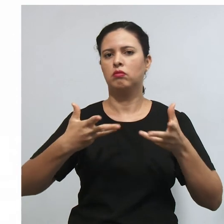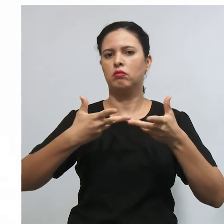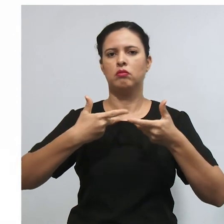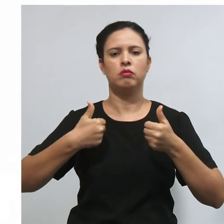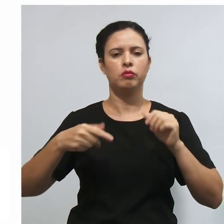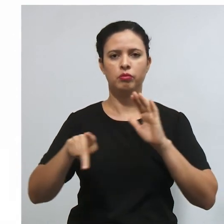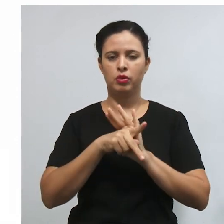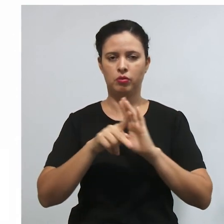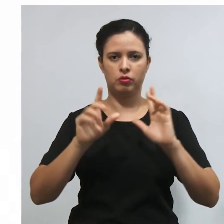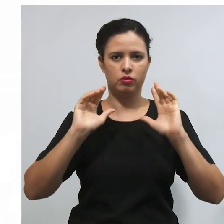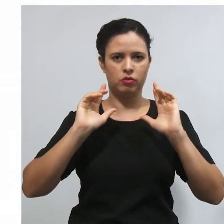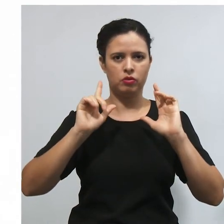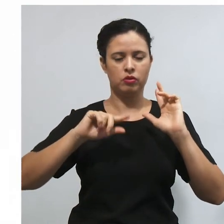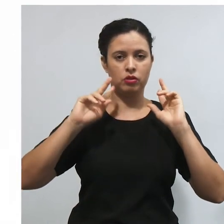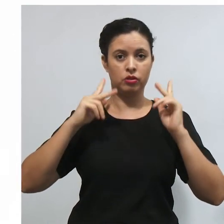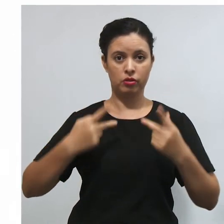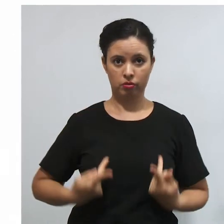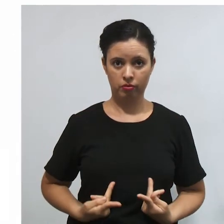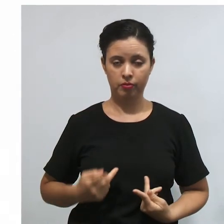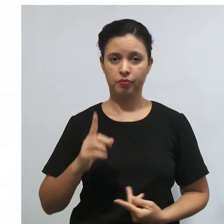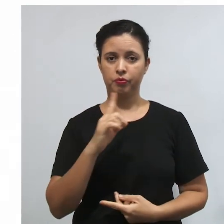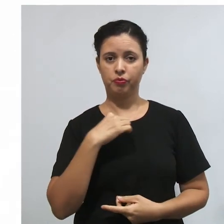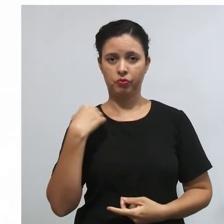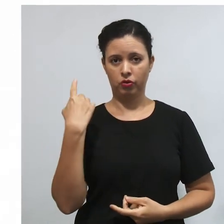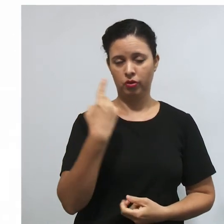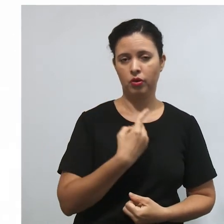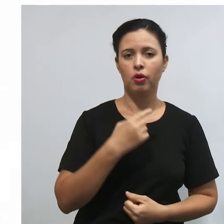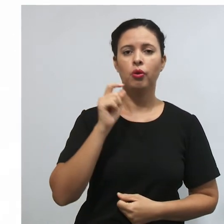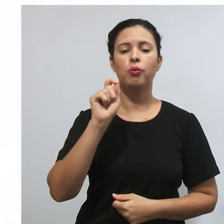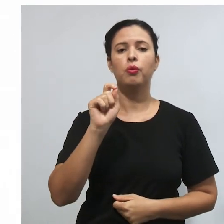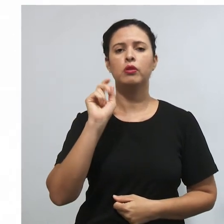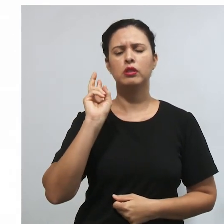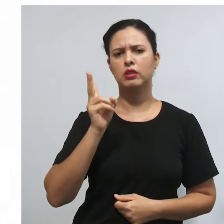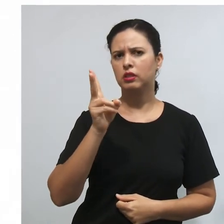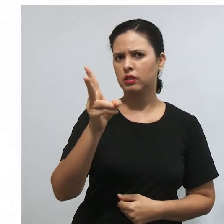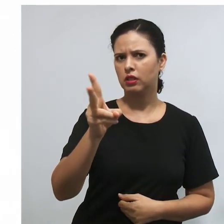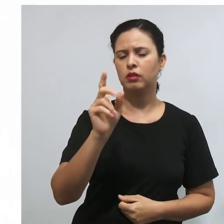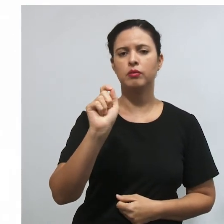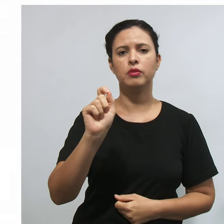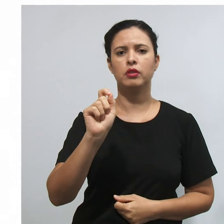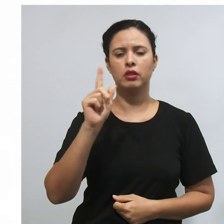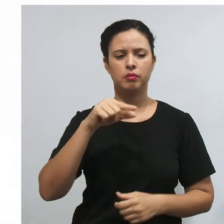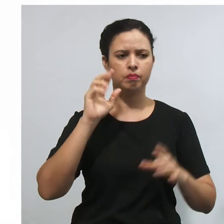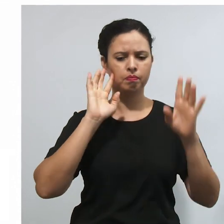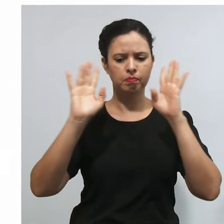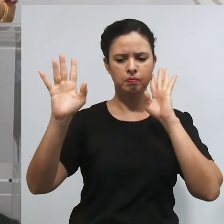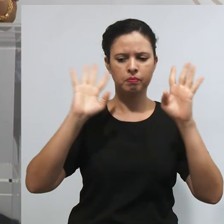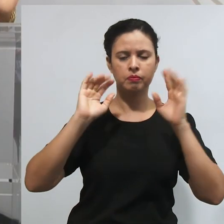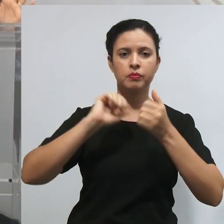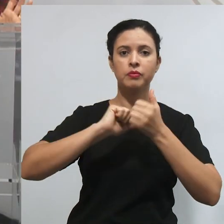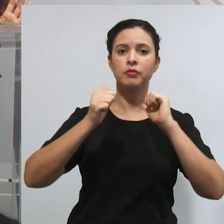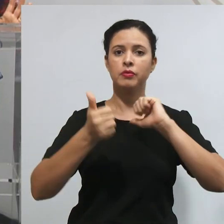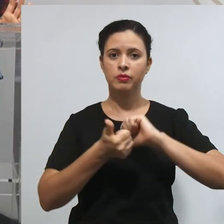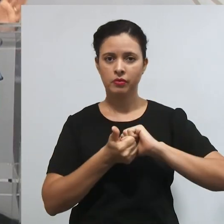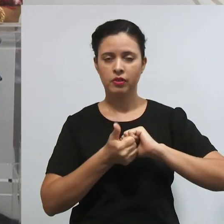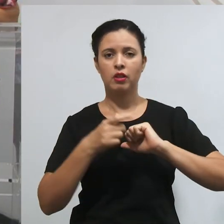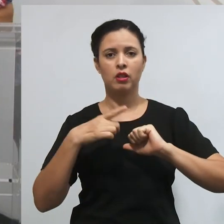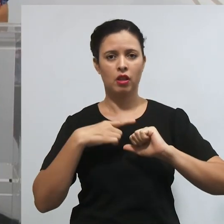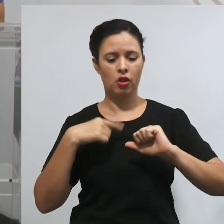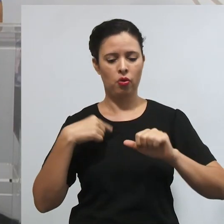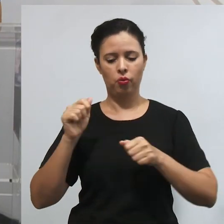humano. Nós somos capazes de estar o tempo inteiro, de sermos reflexivos. Tem uma